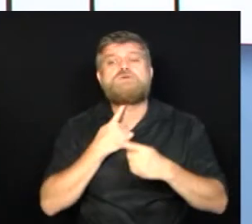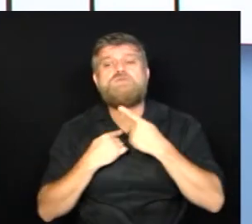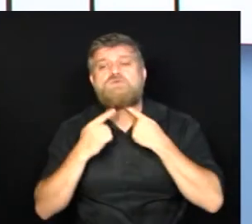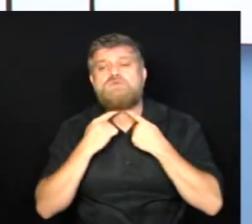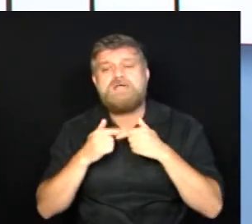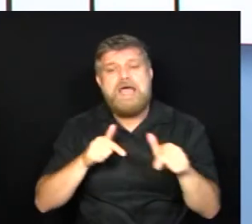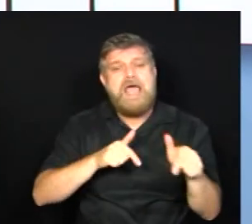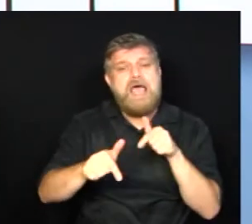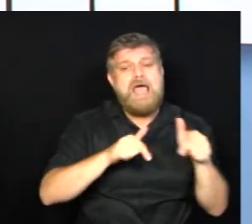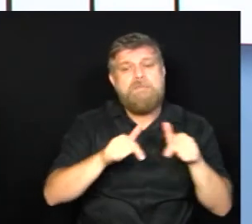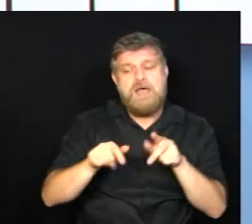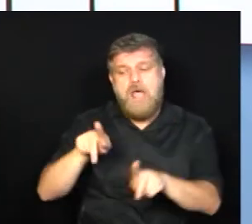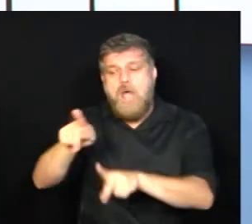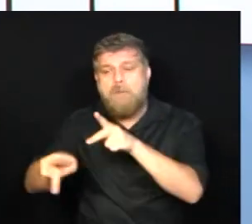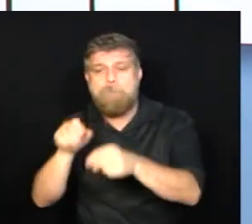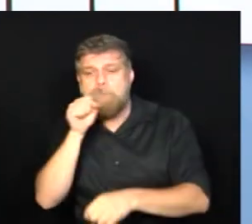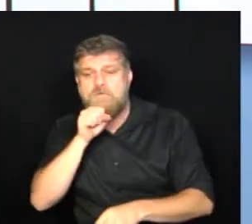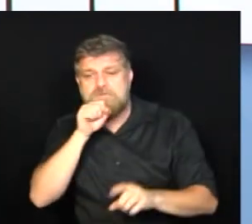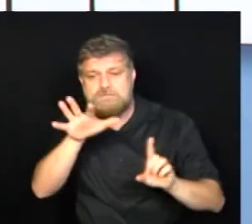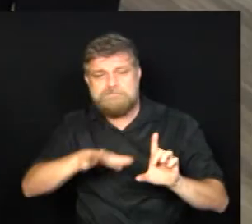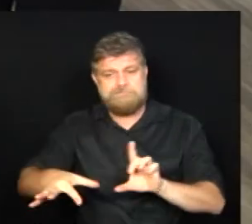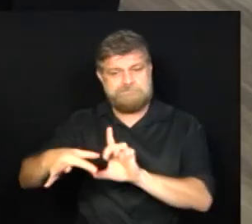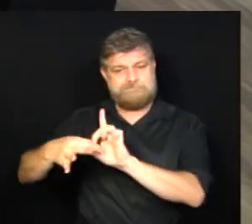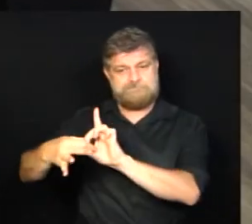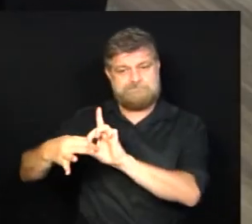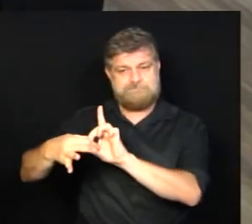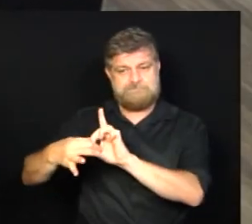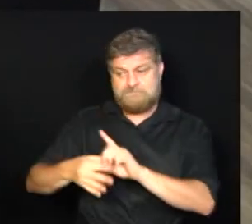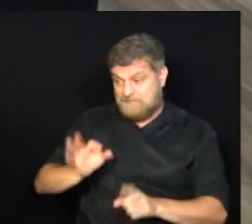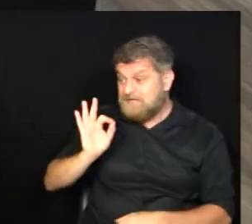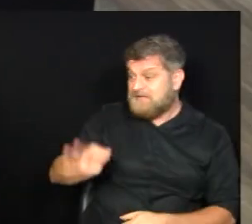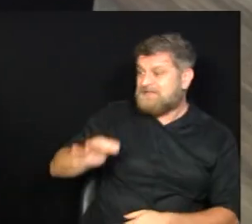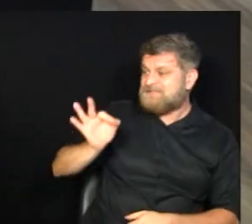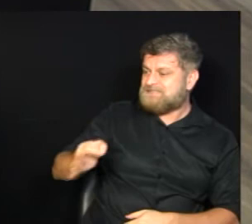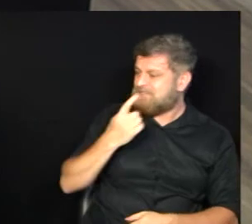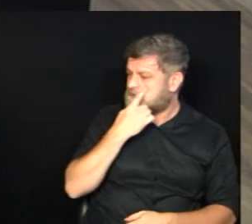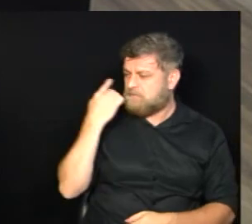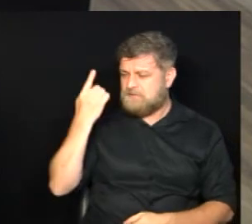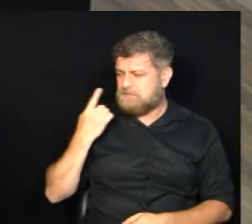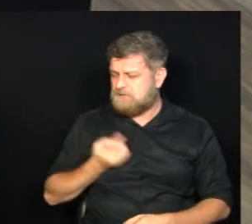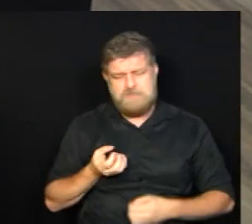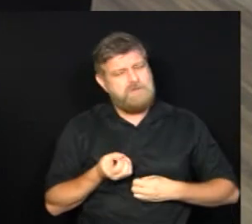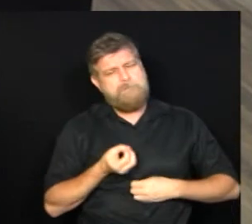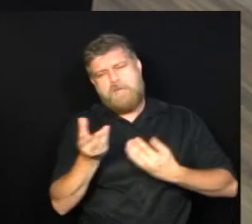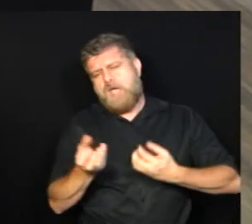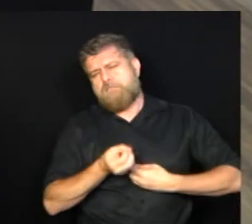trabalhar com a população idosa. Tá certo, Mina Abreu, todas